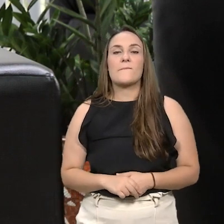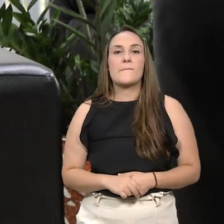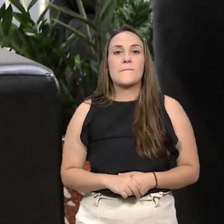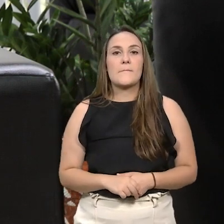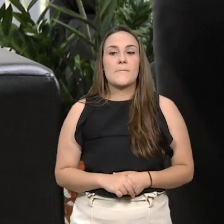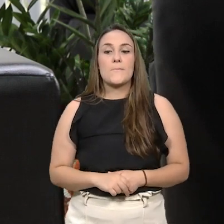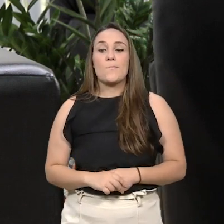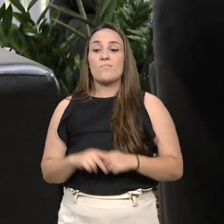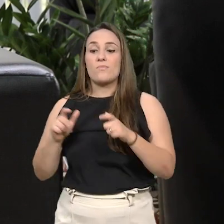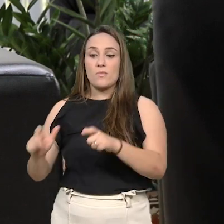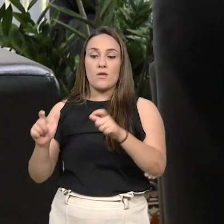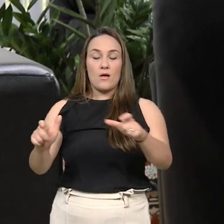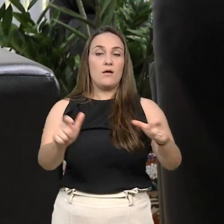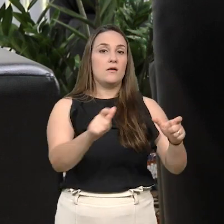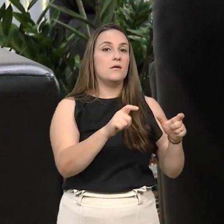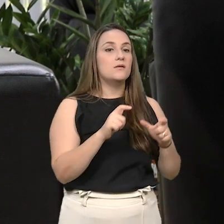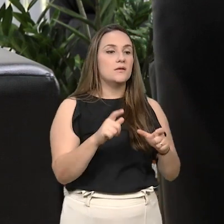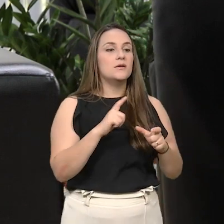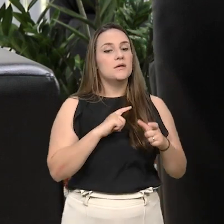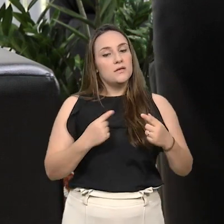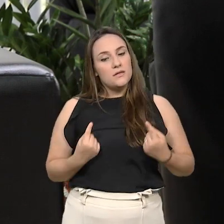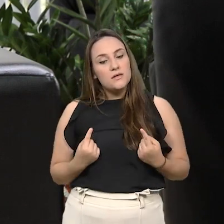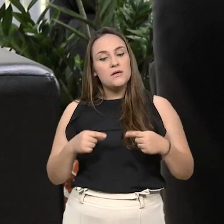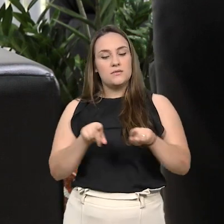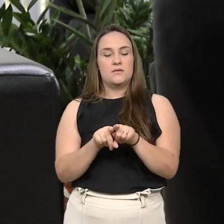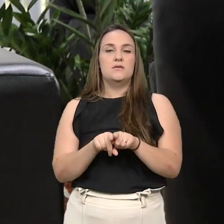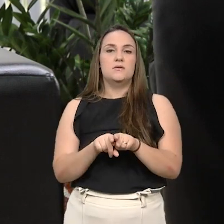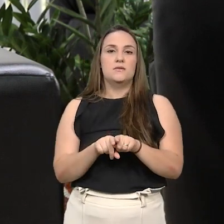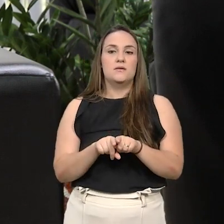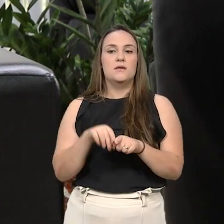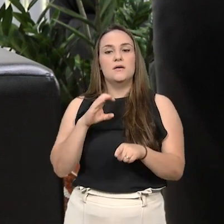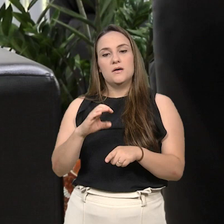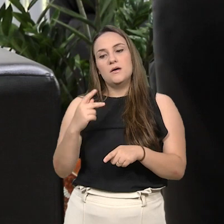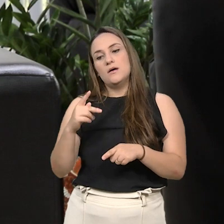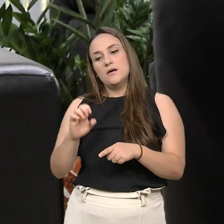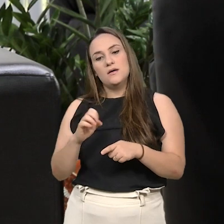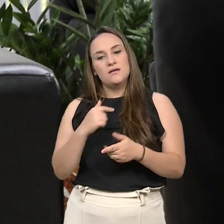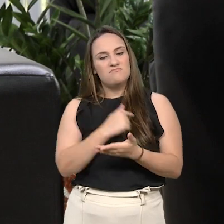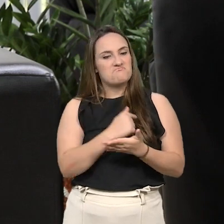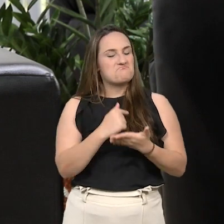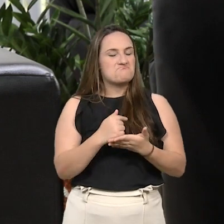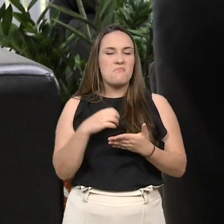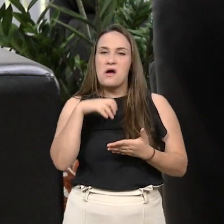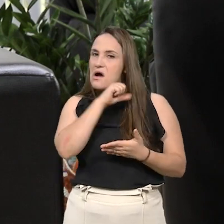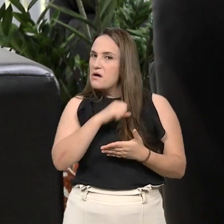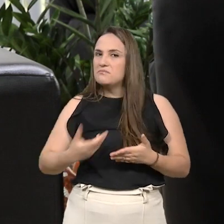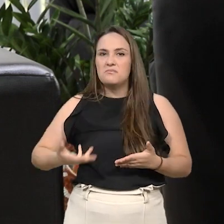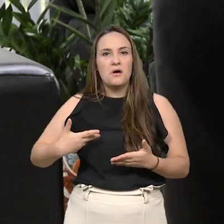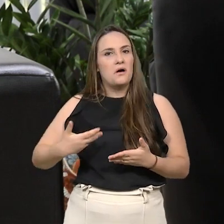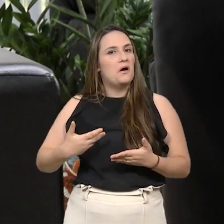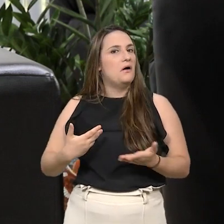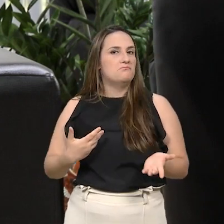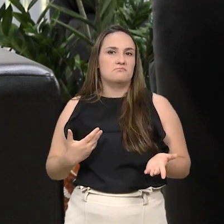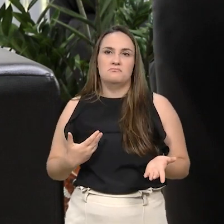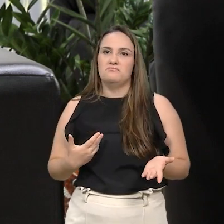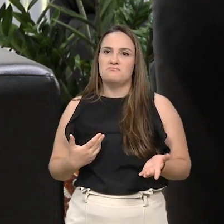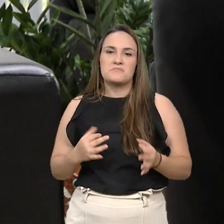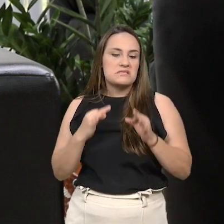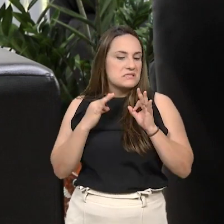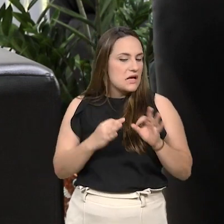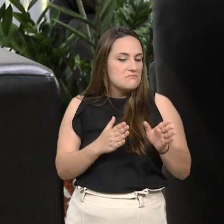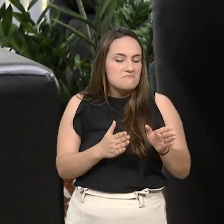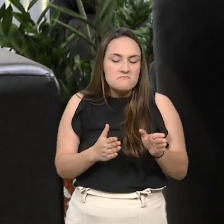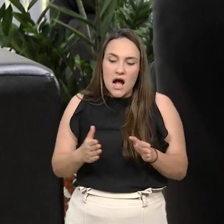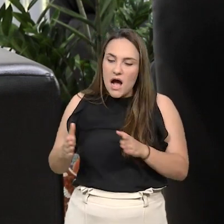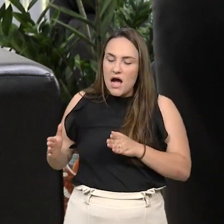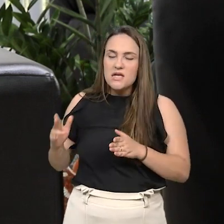que aqueles locais que abraçaram, que tem uma parceria com a Central de Processamento Eletrônico, os cartórios estão, naquela linguagem